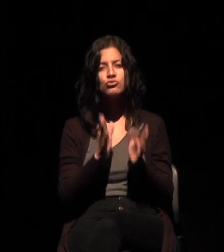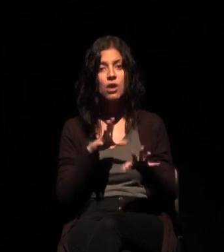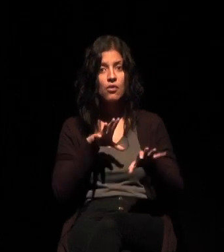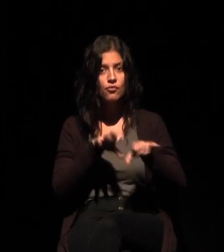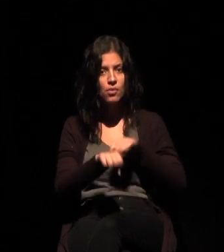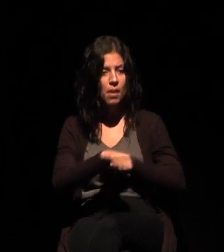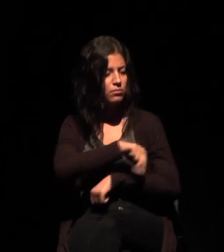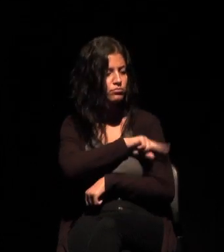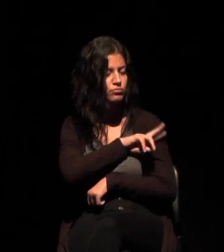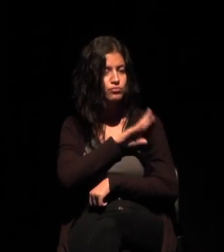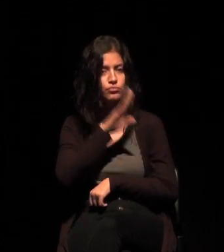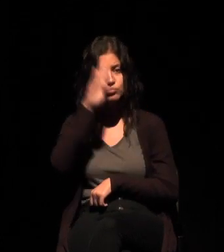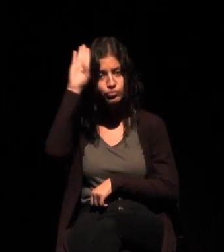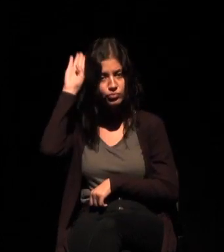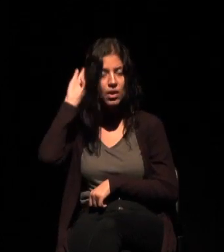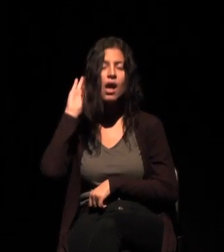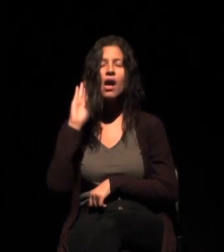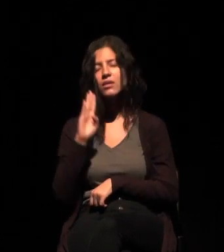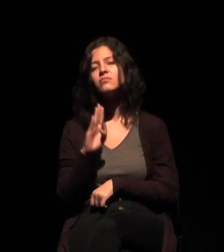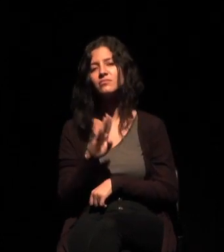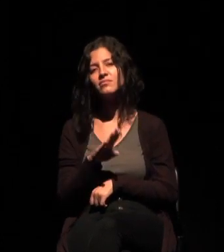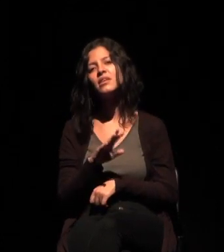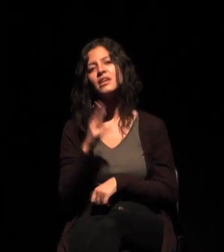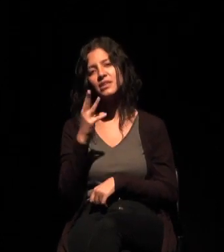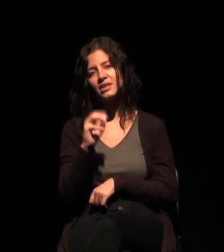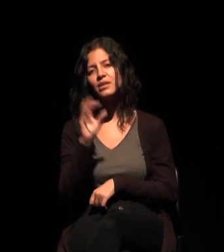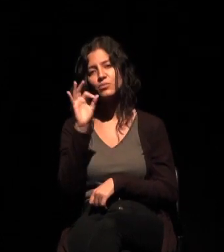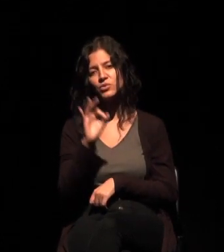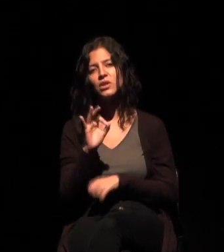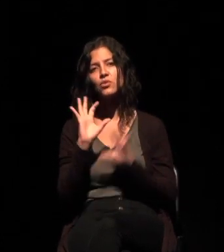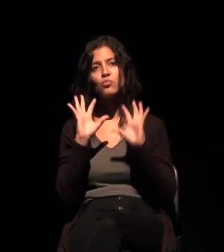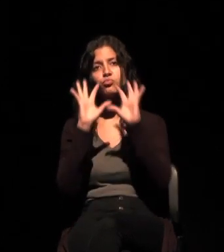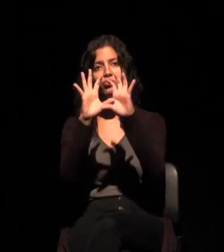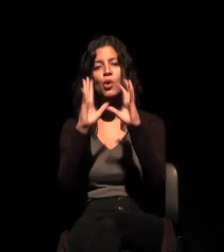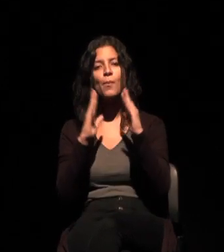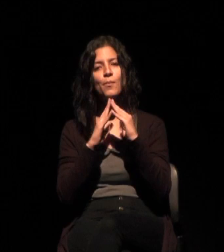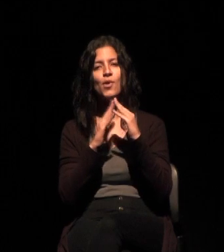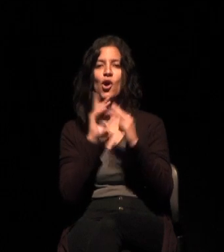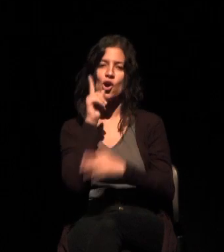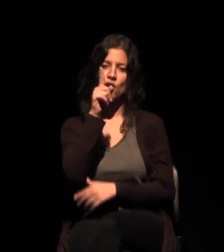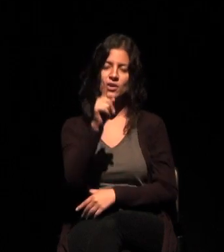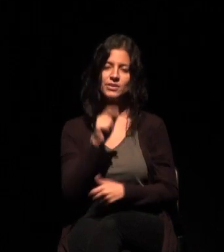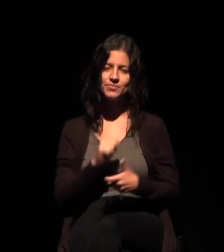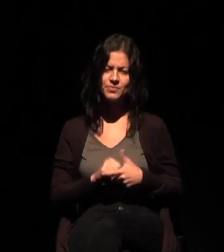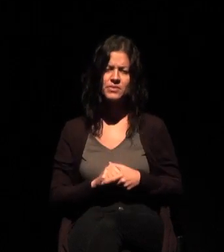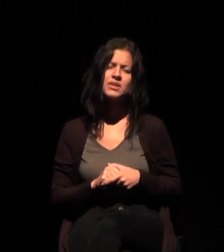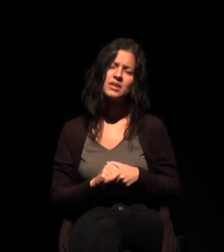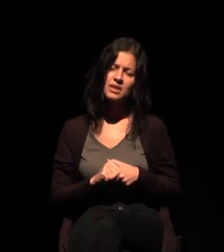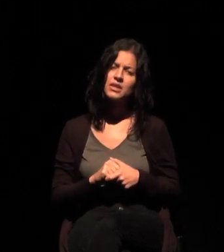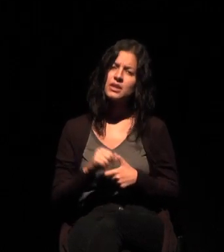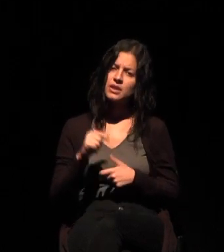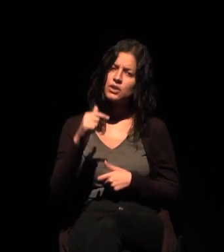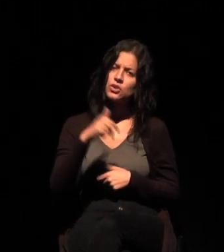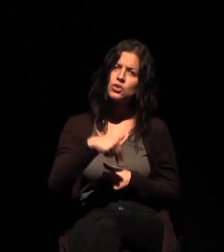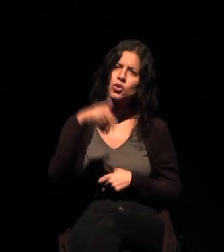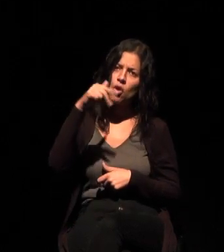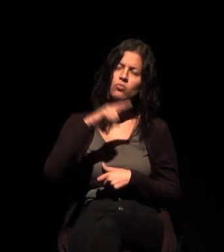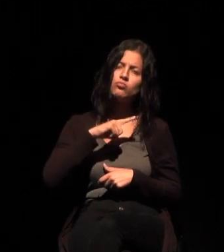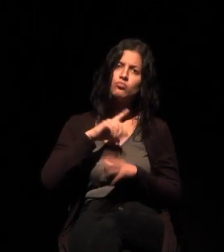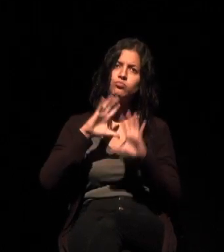crises mais o região norte de portugal ainda continua sendo bastante representativa em termos de população